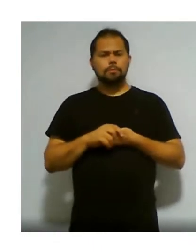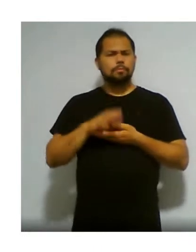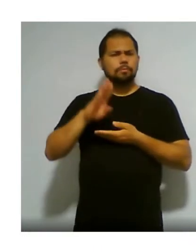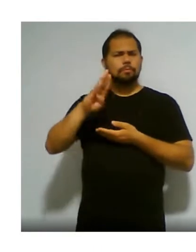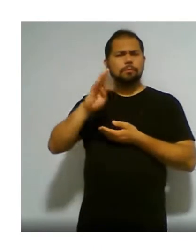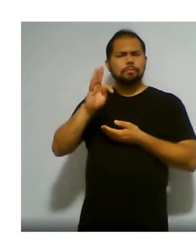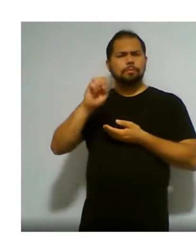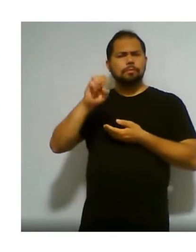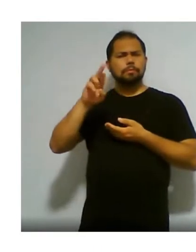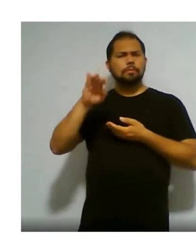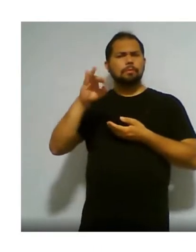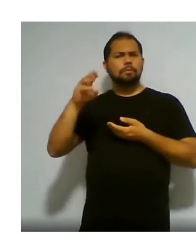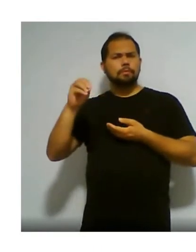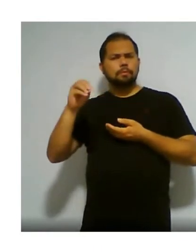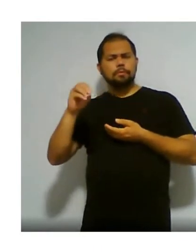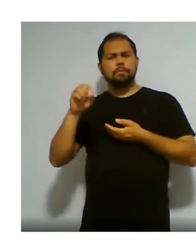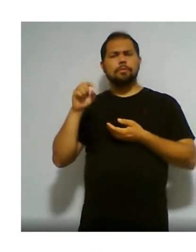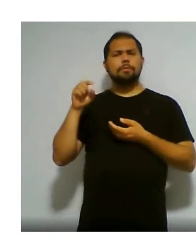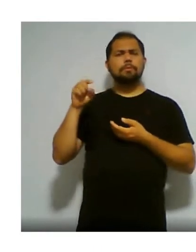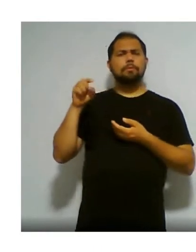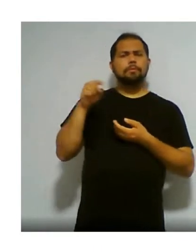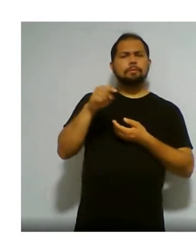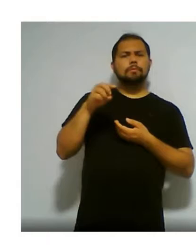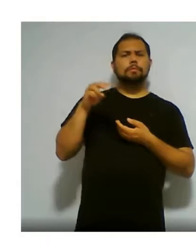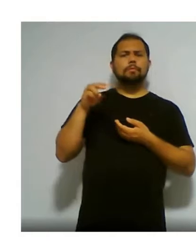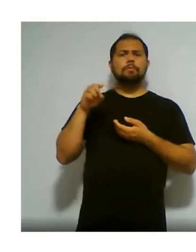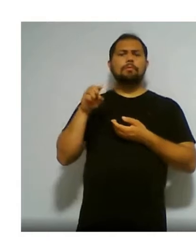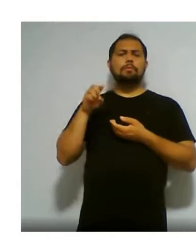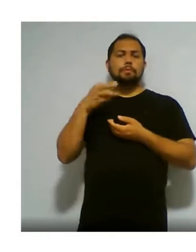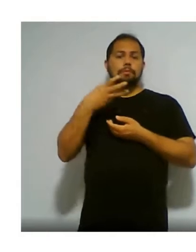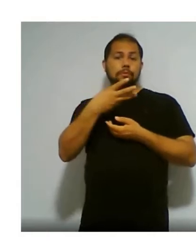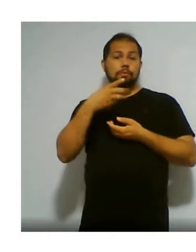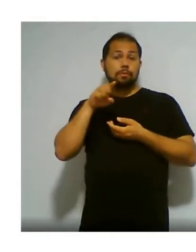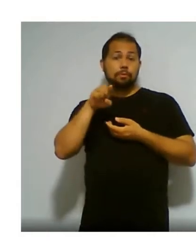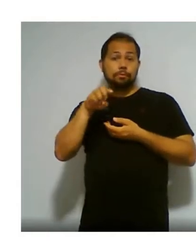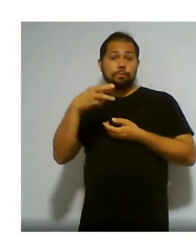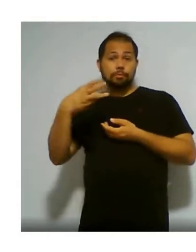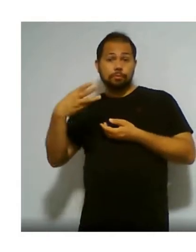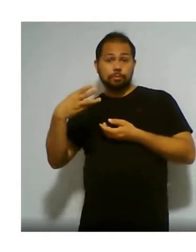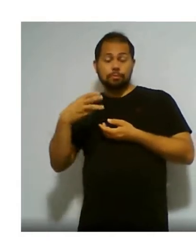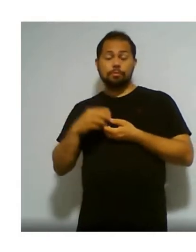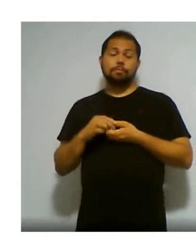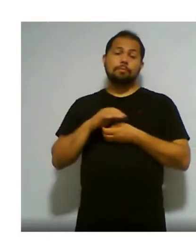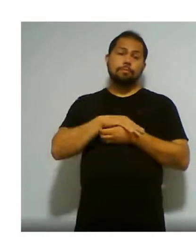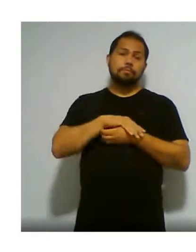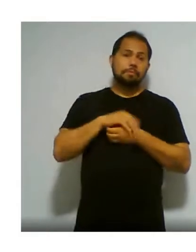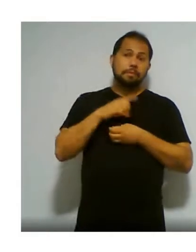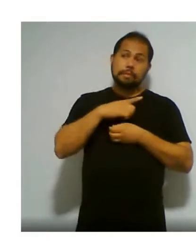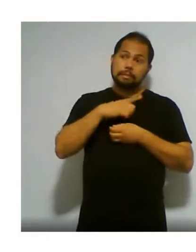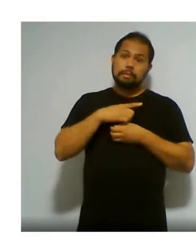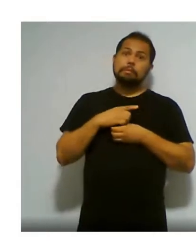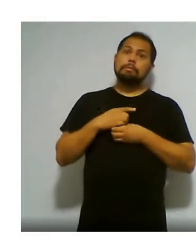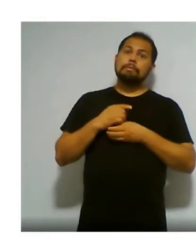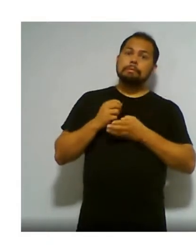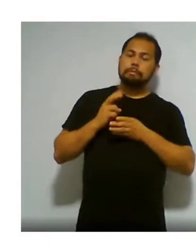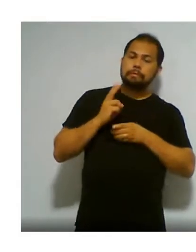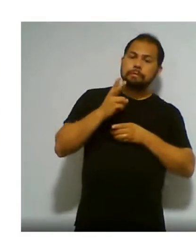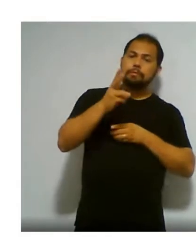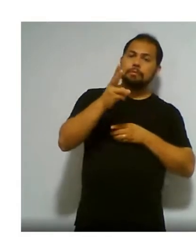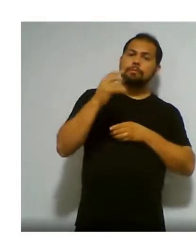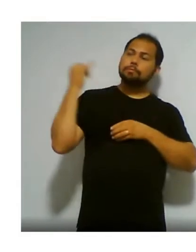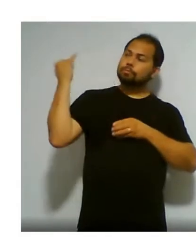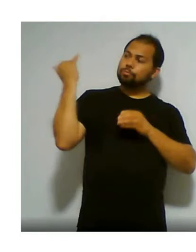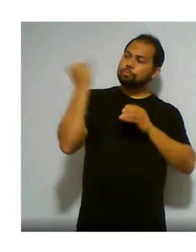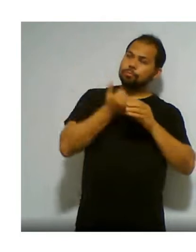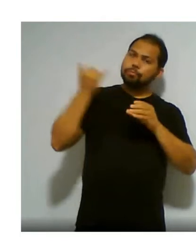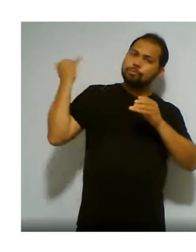volts que basicamente tem como função manter alguns circuitos, como esse daqui da imagem abaixo, recebendo energia o